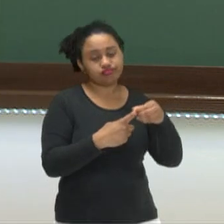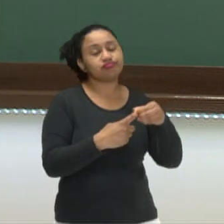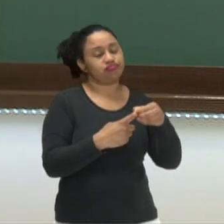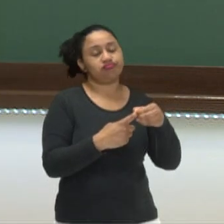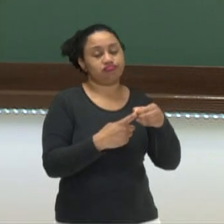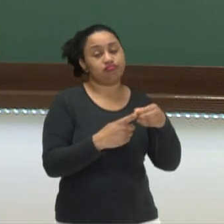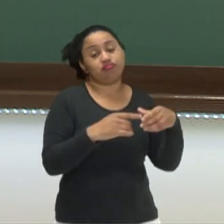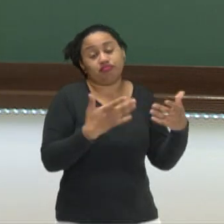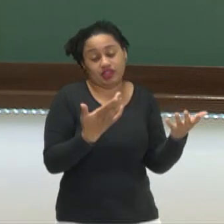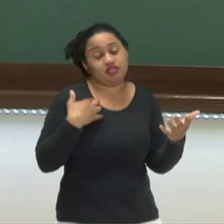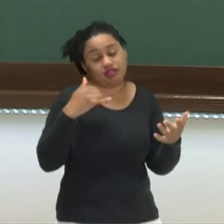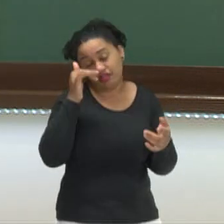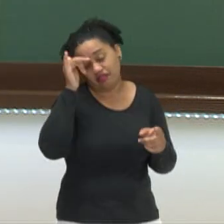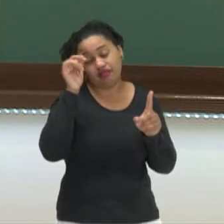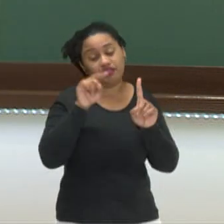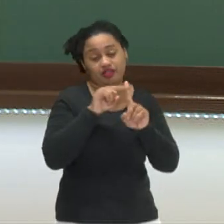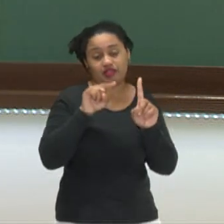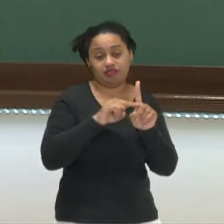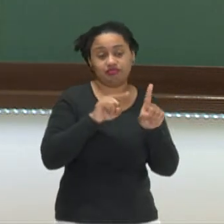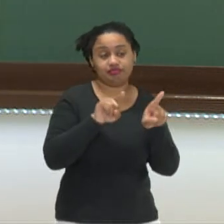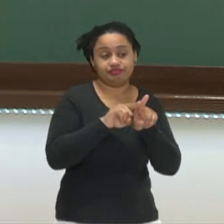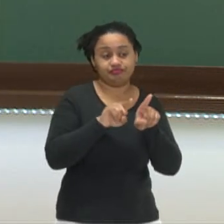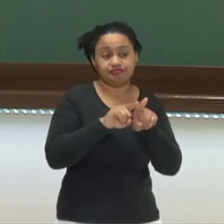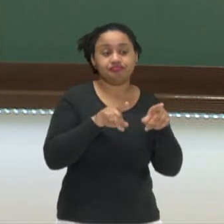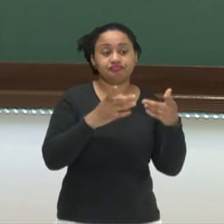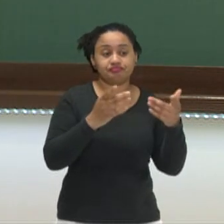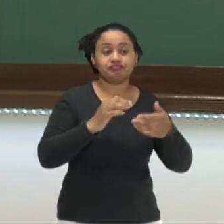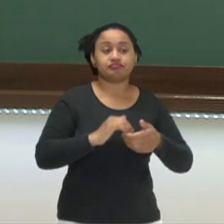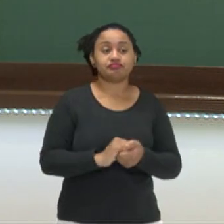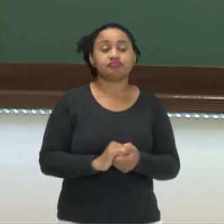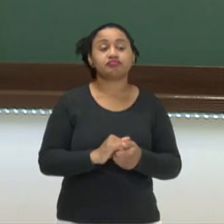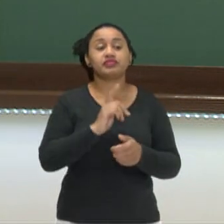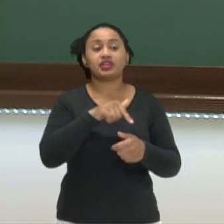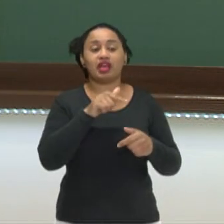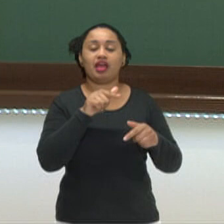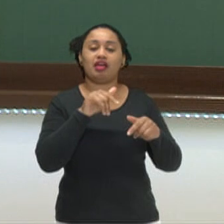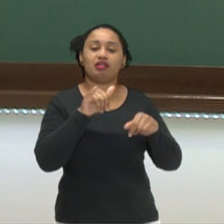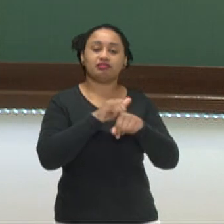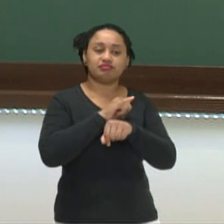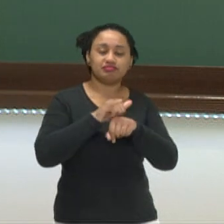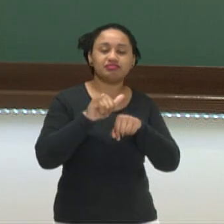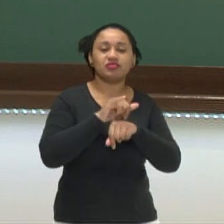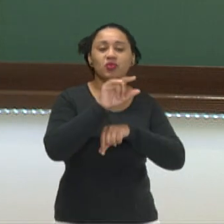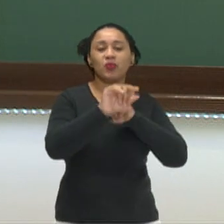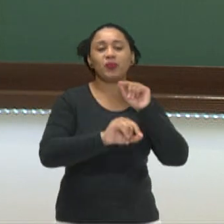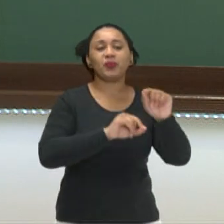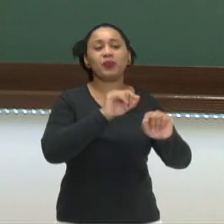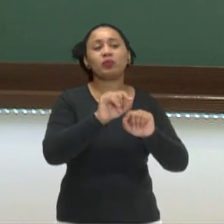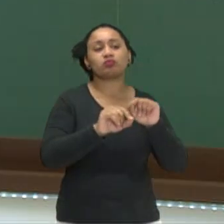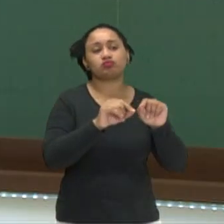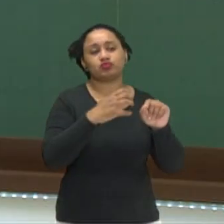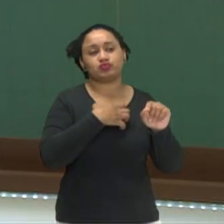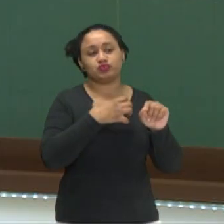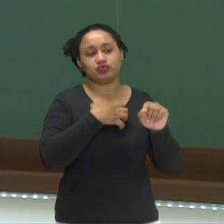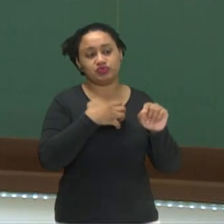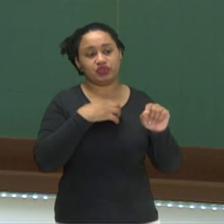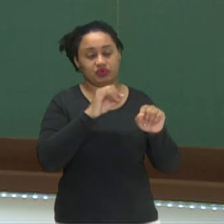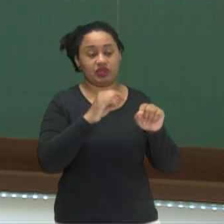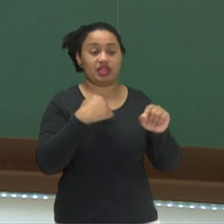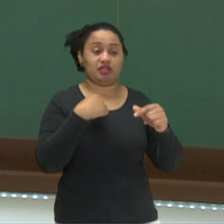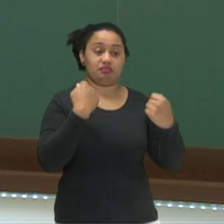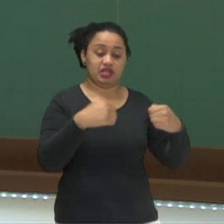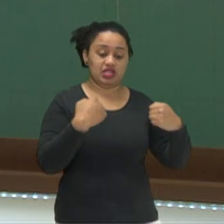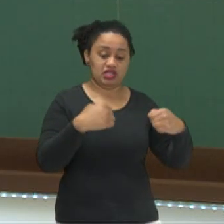ovócito com o espermatozoide. Ele é um método, né, que